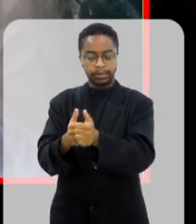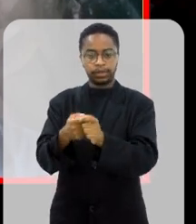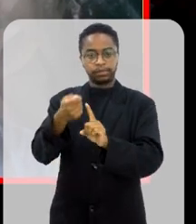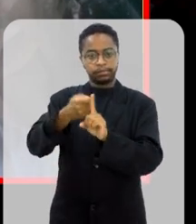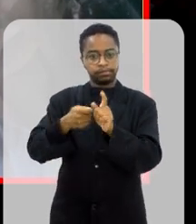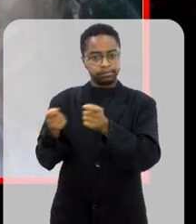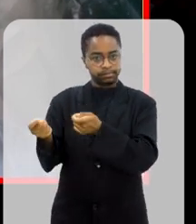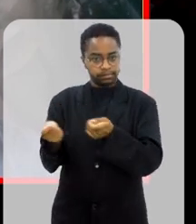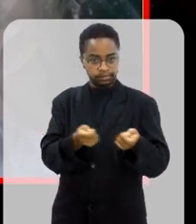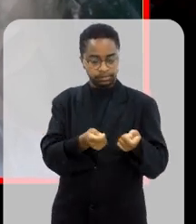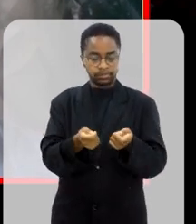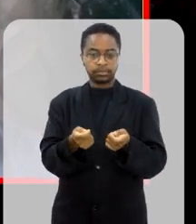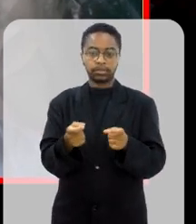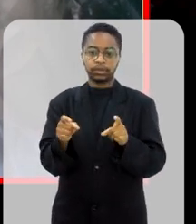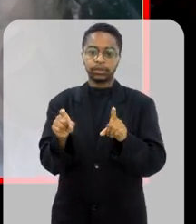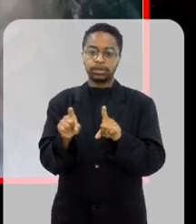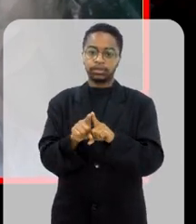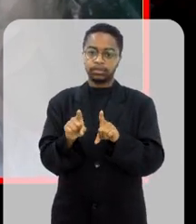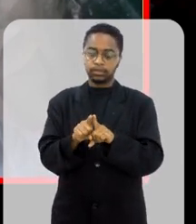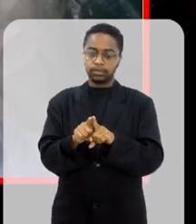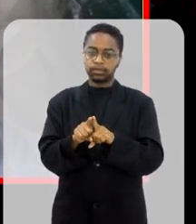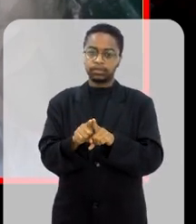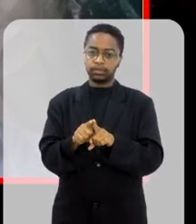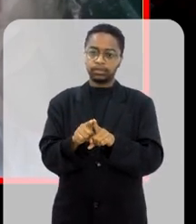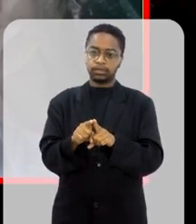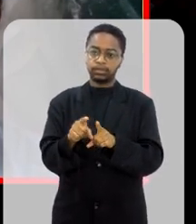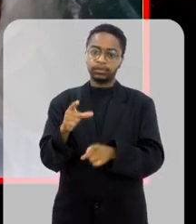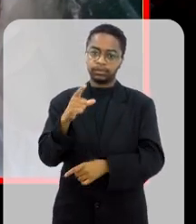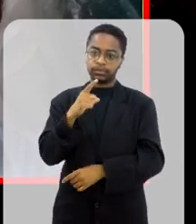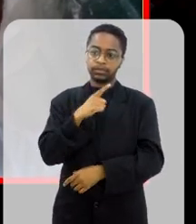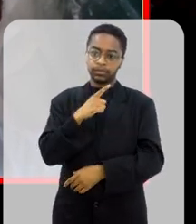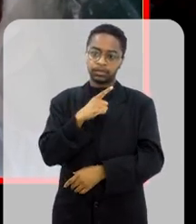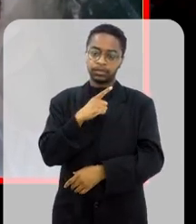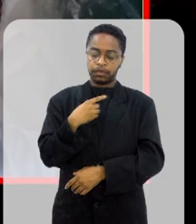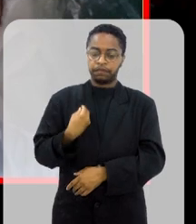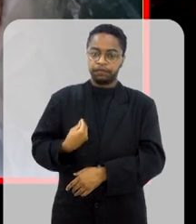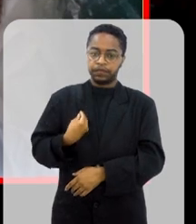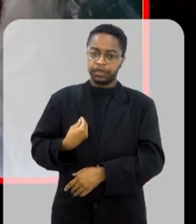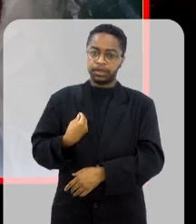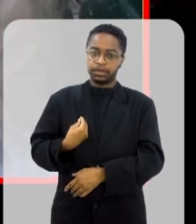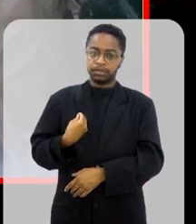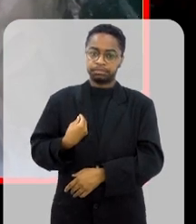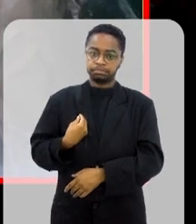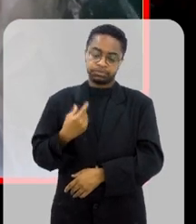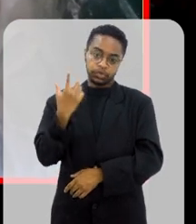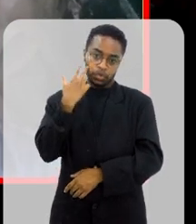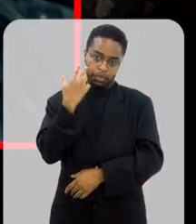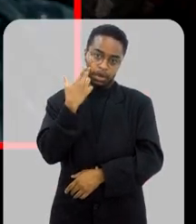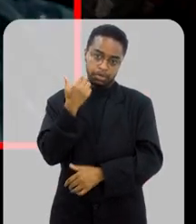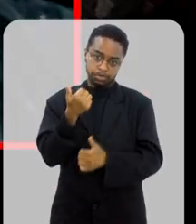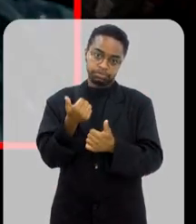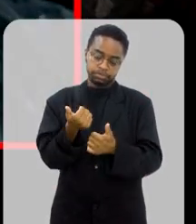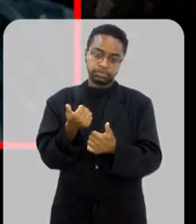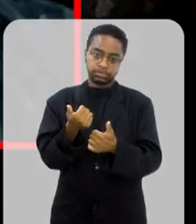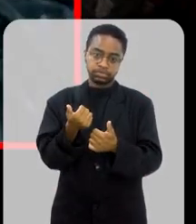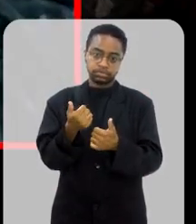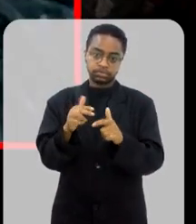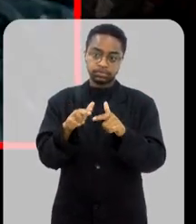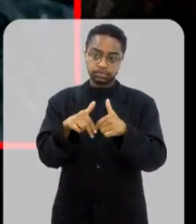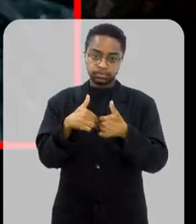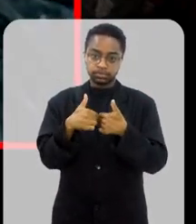acompanhamento mensal e consigo ter uma vida normal,